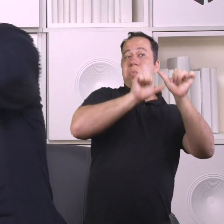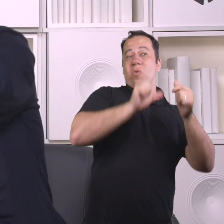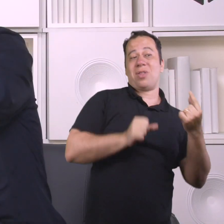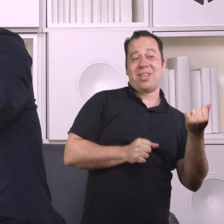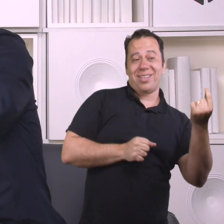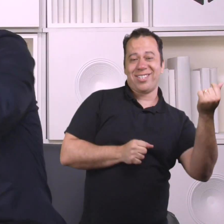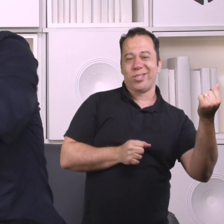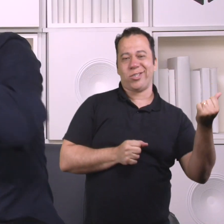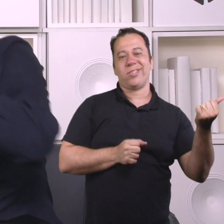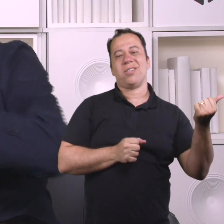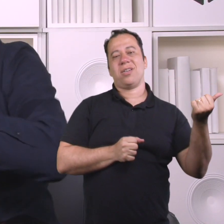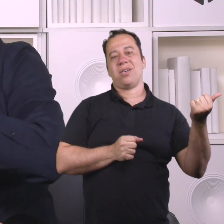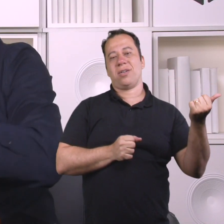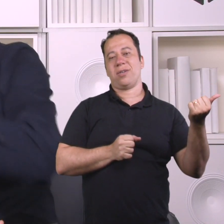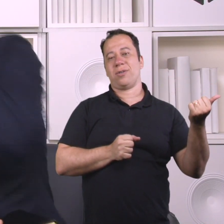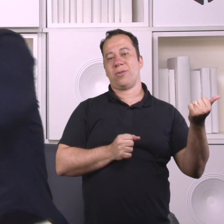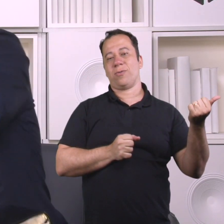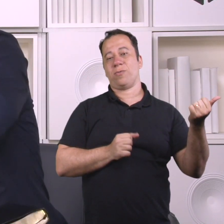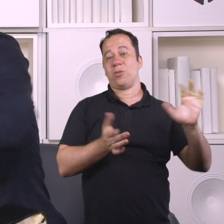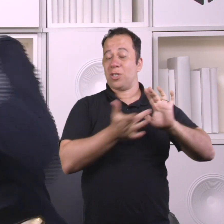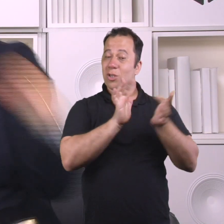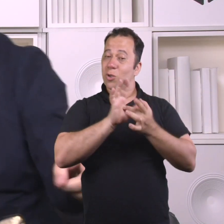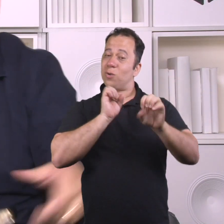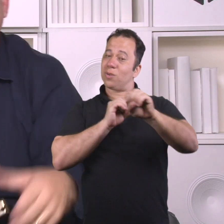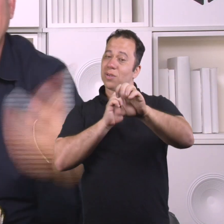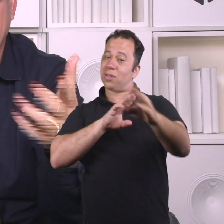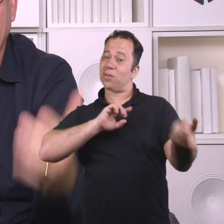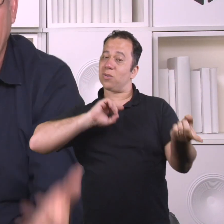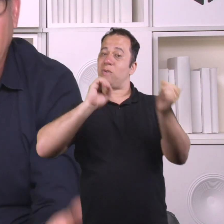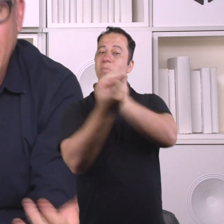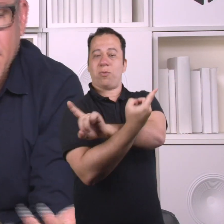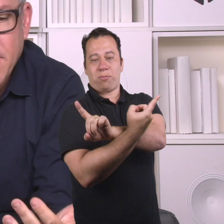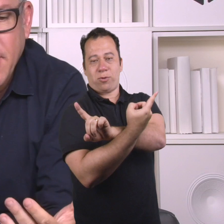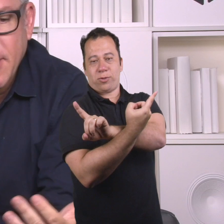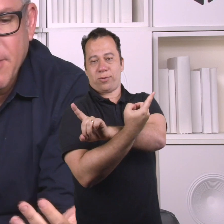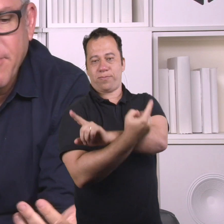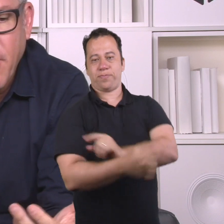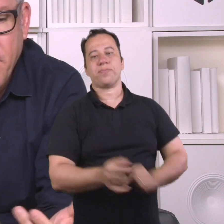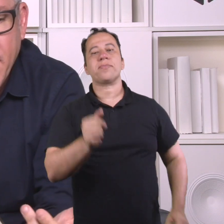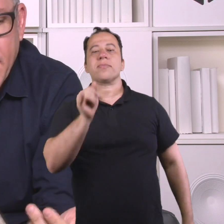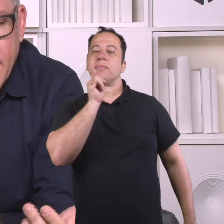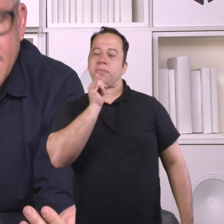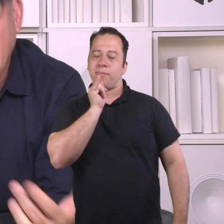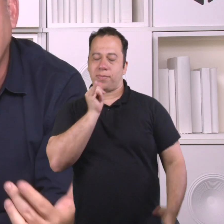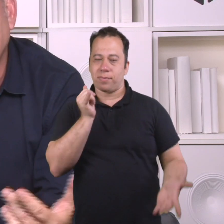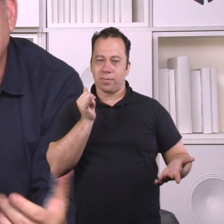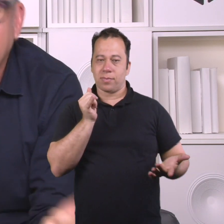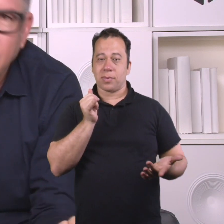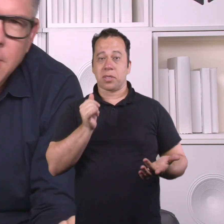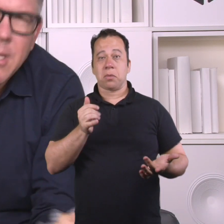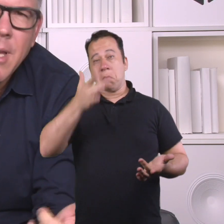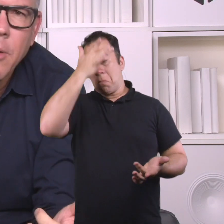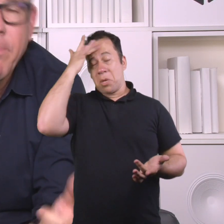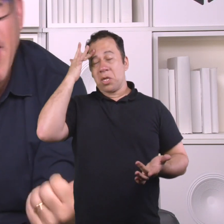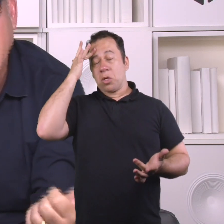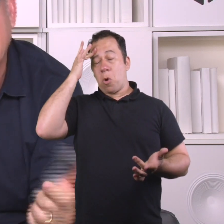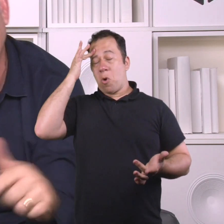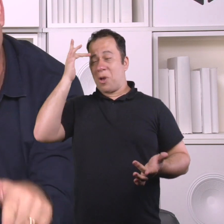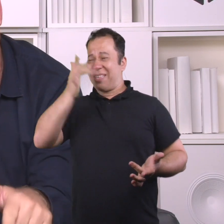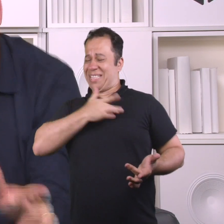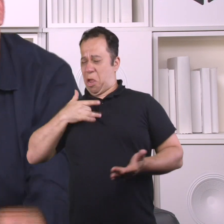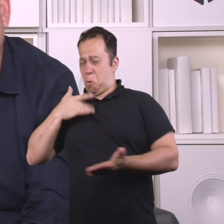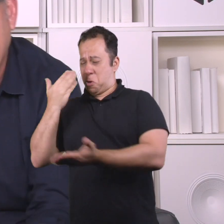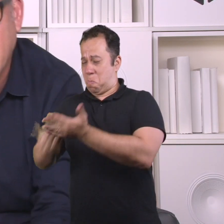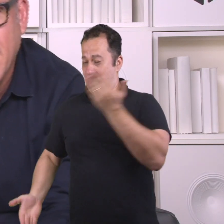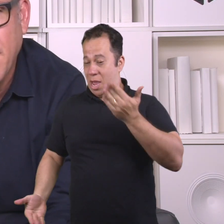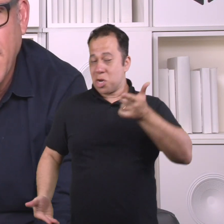riquezas maiores, ela transforma riquezas maiores em dinheiro. Por exemplo, tem gente que transforma saúde em dinheiro, perde